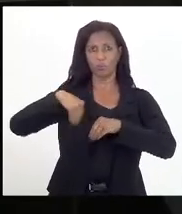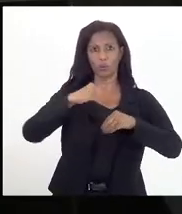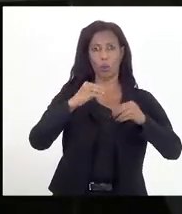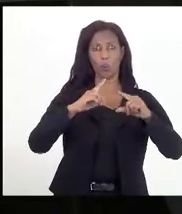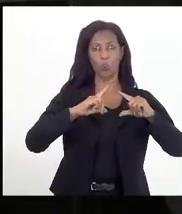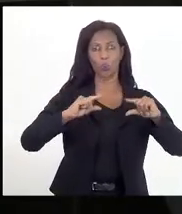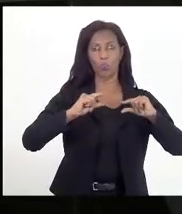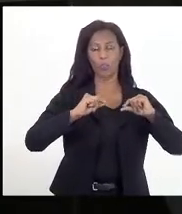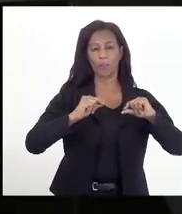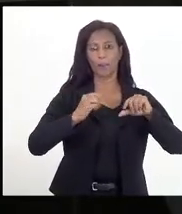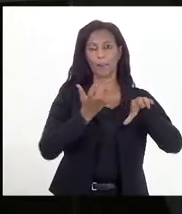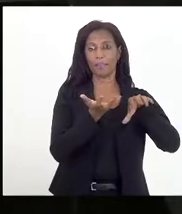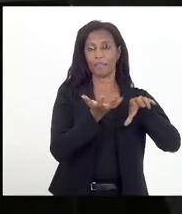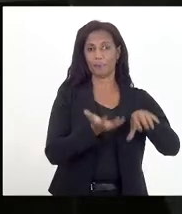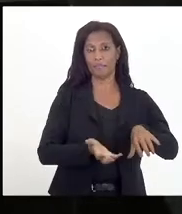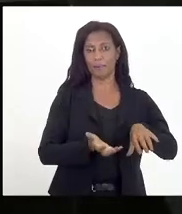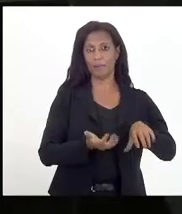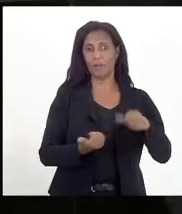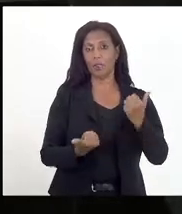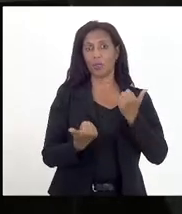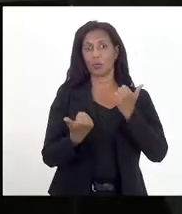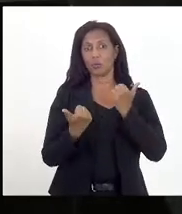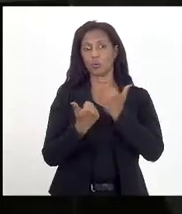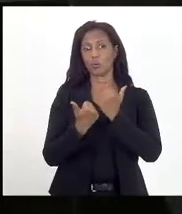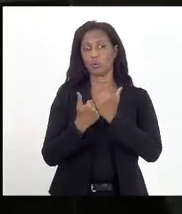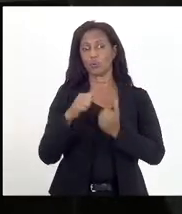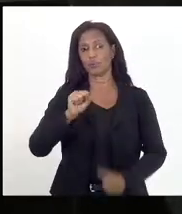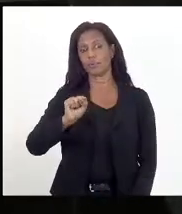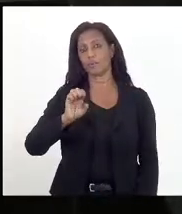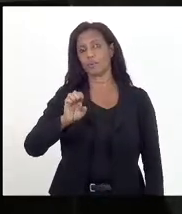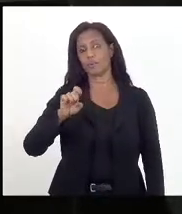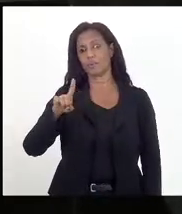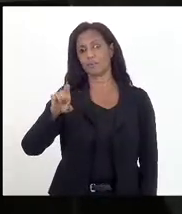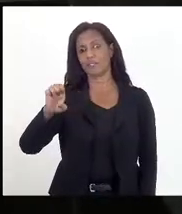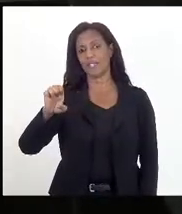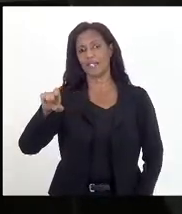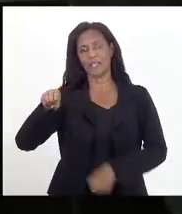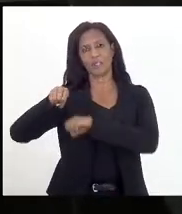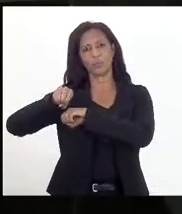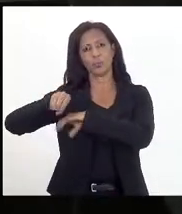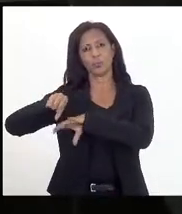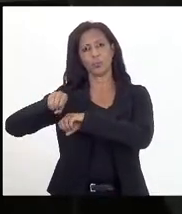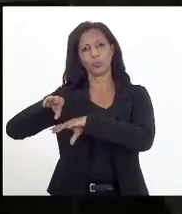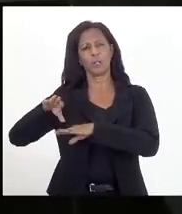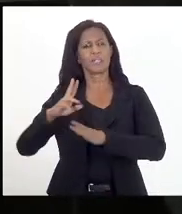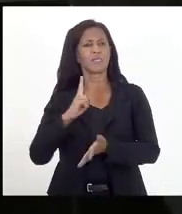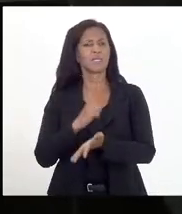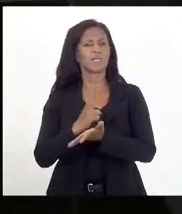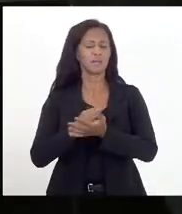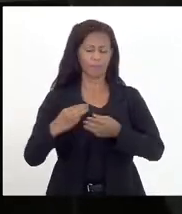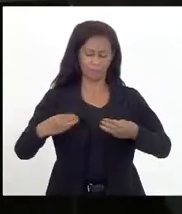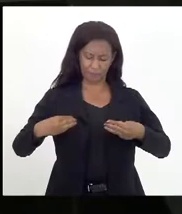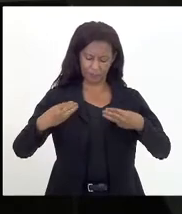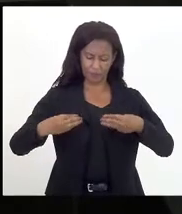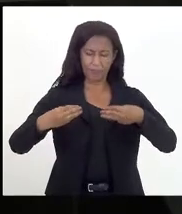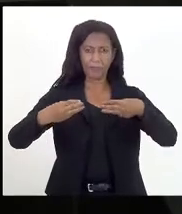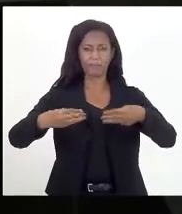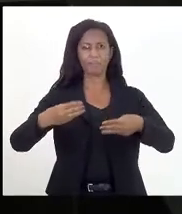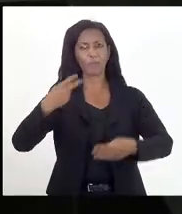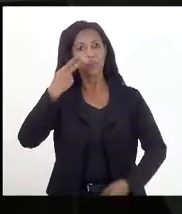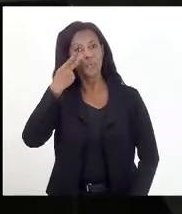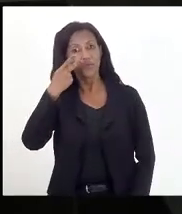e ela é uma sub-sede do ministério de Educação e Cultura sempre que o ministro educação via o